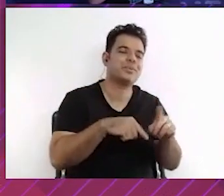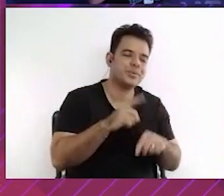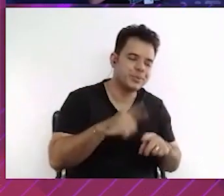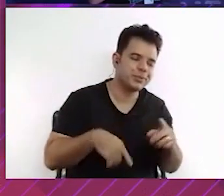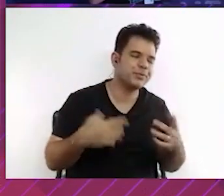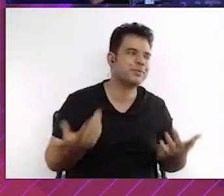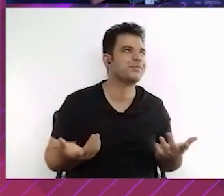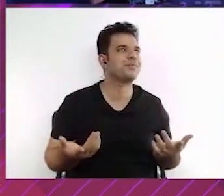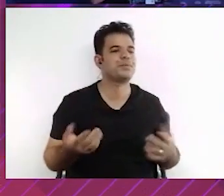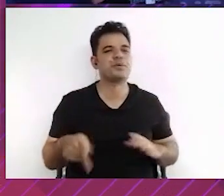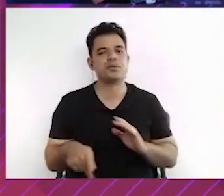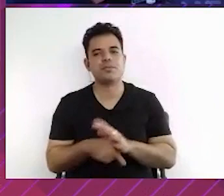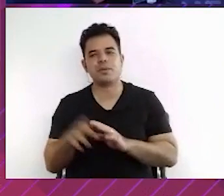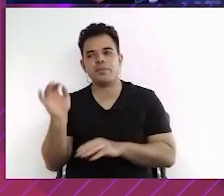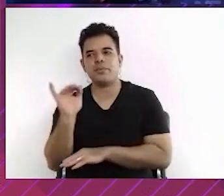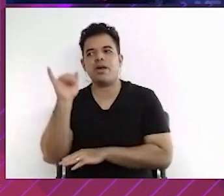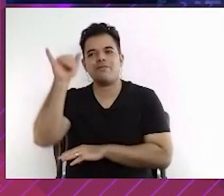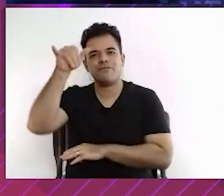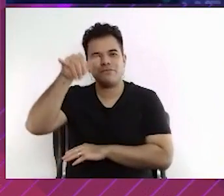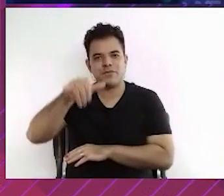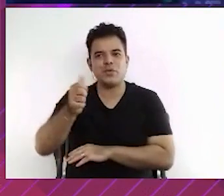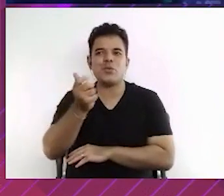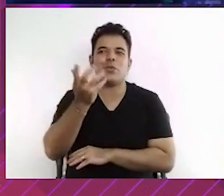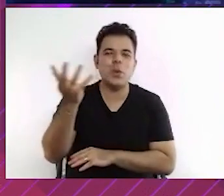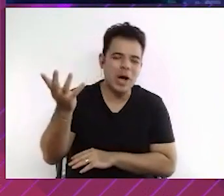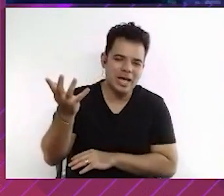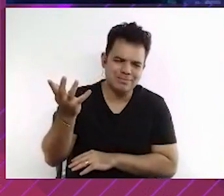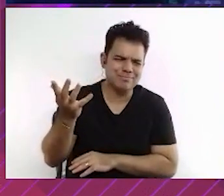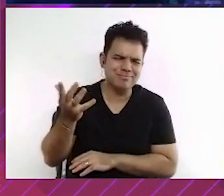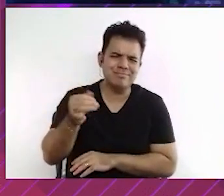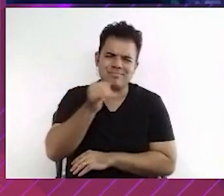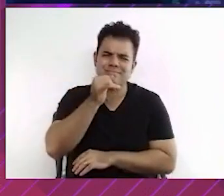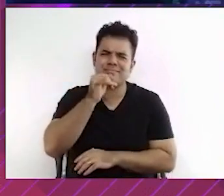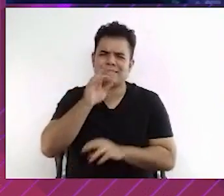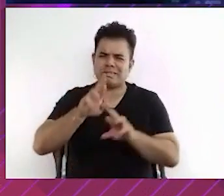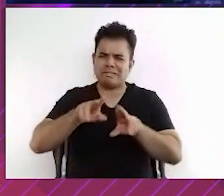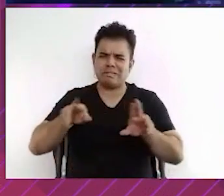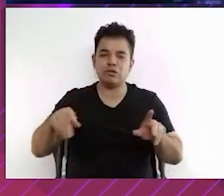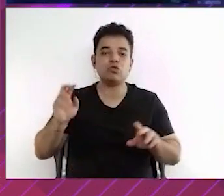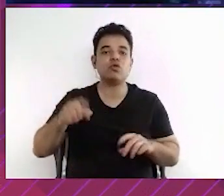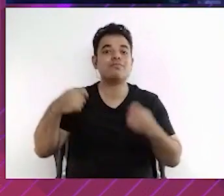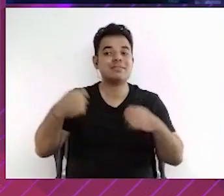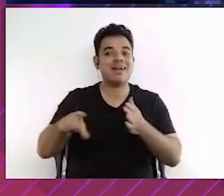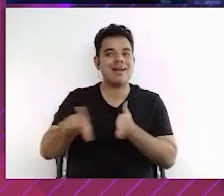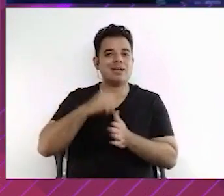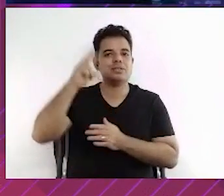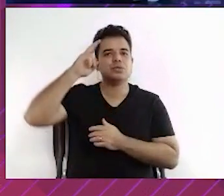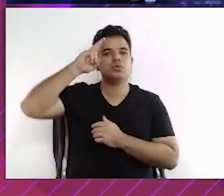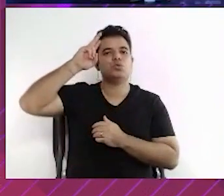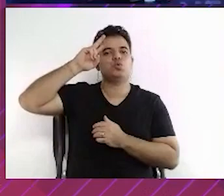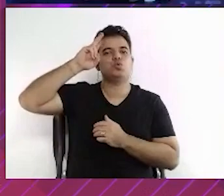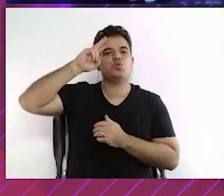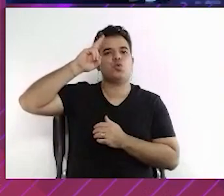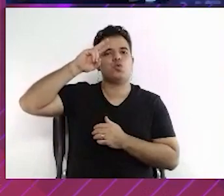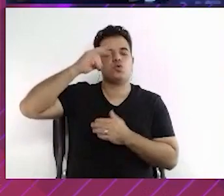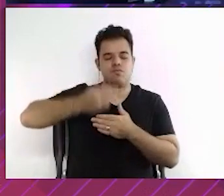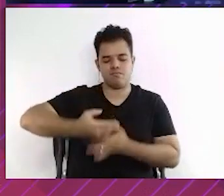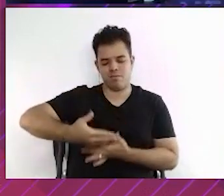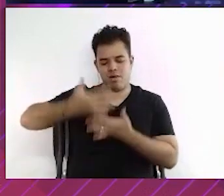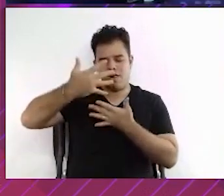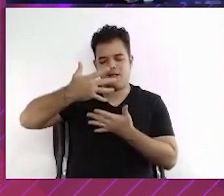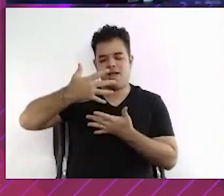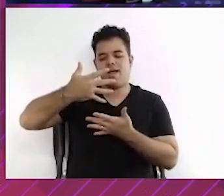de tráfego aéreo. Você só precisa ter o histórico disponível, que daí a gente vai ter a